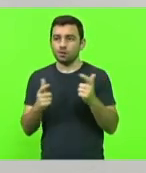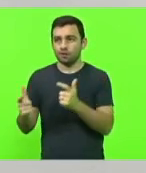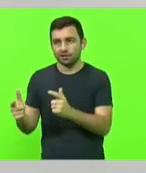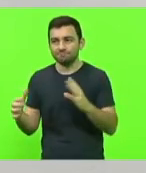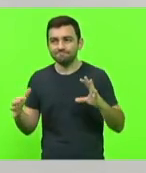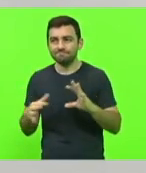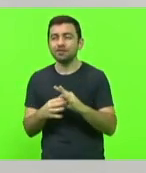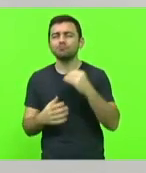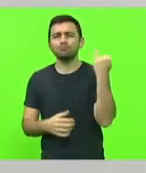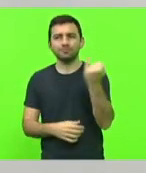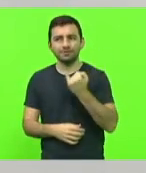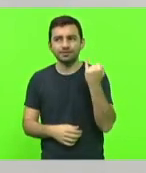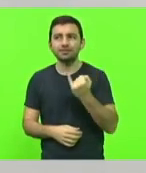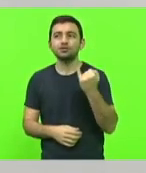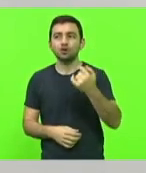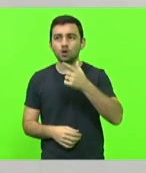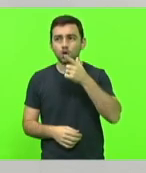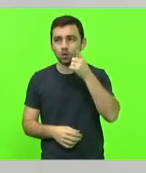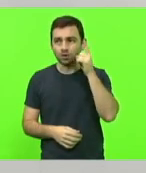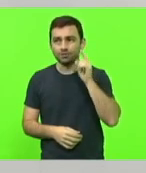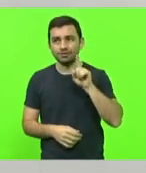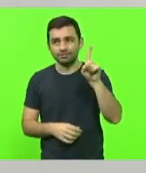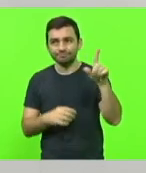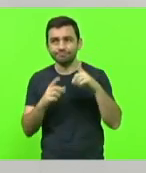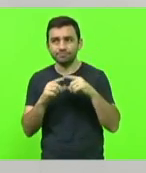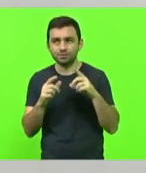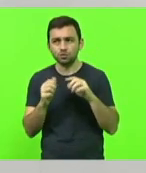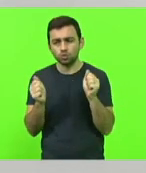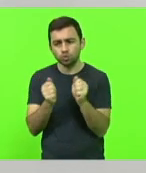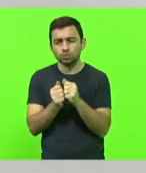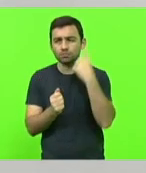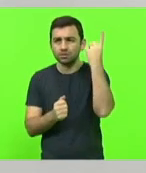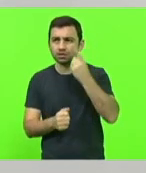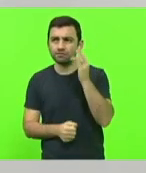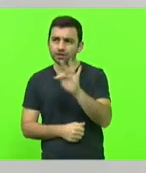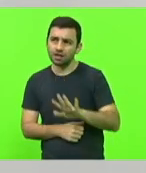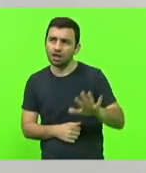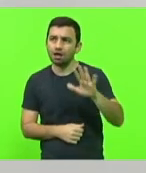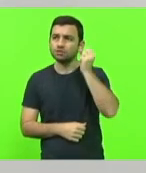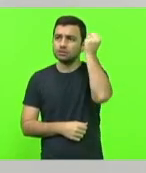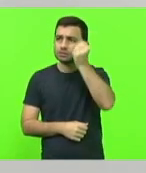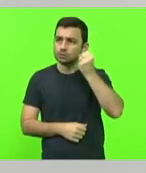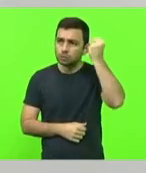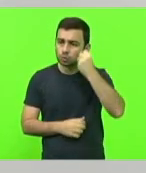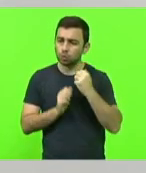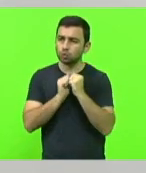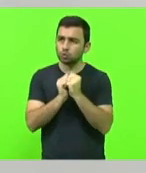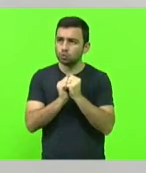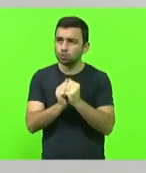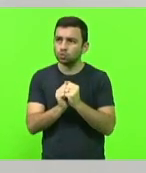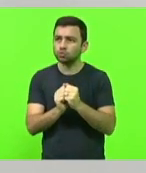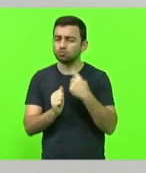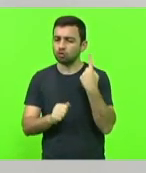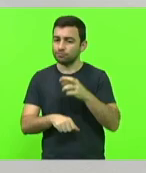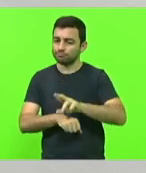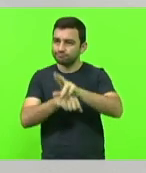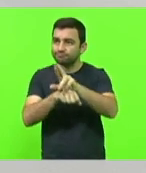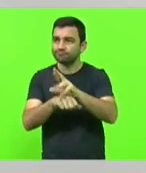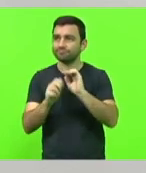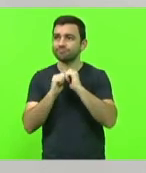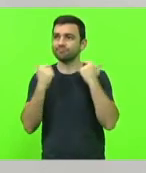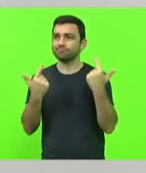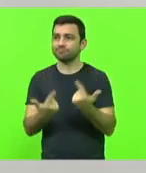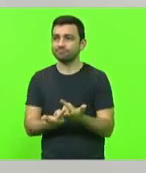muito importante a nossa presença ali, com todos os deputados federais, com os senadores, e ali estivemos representando essa casa